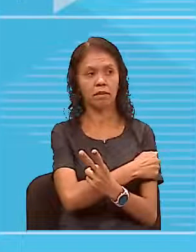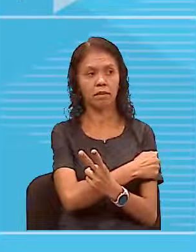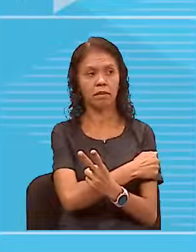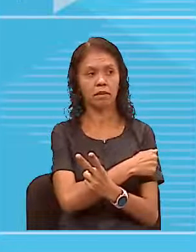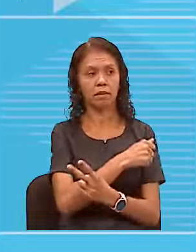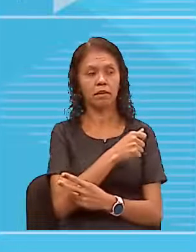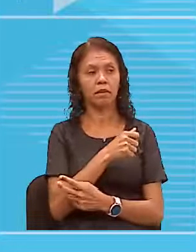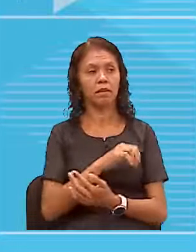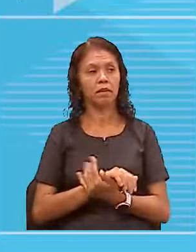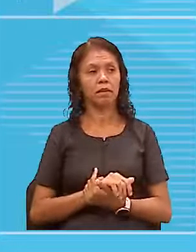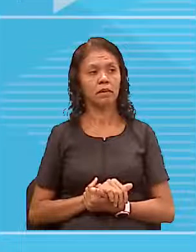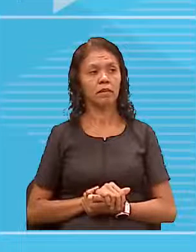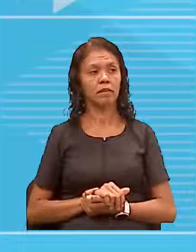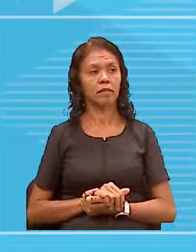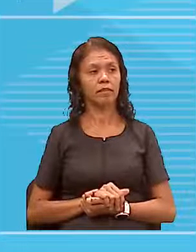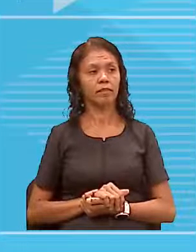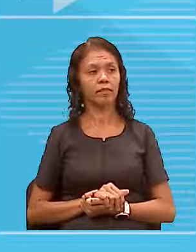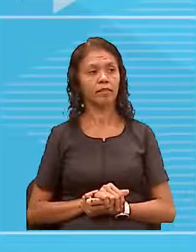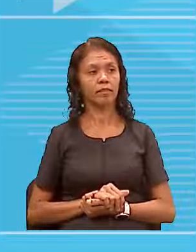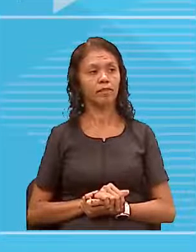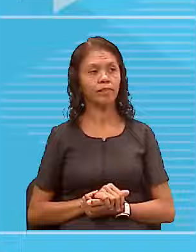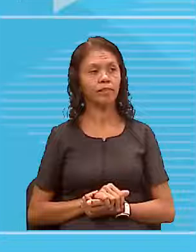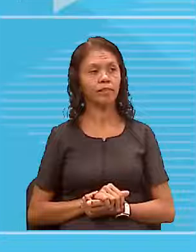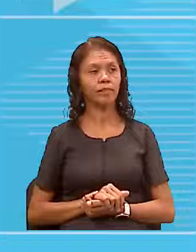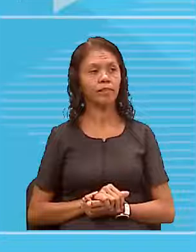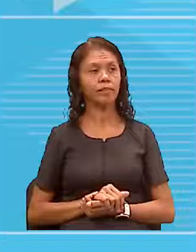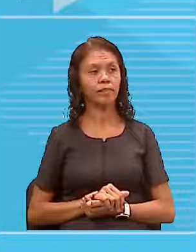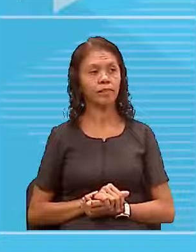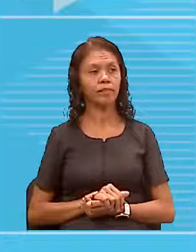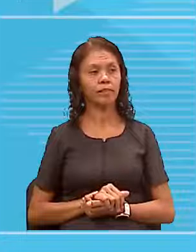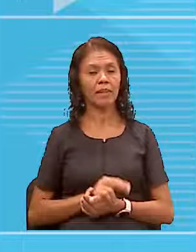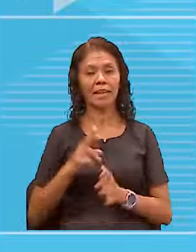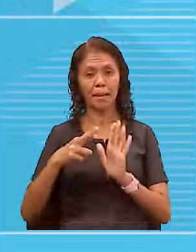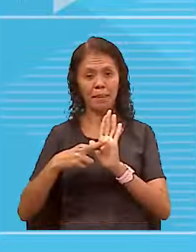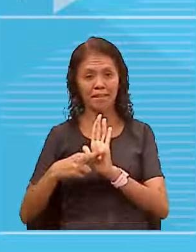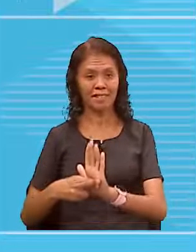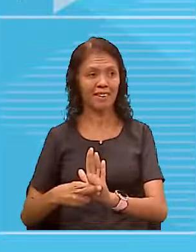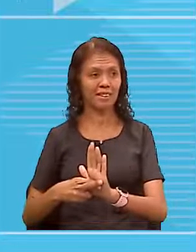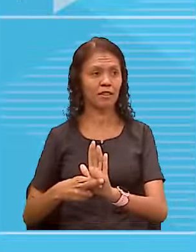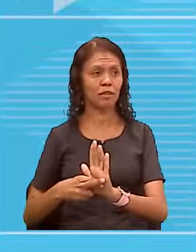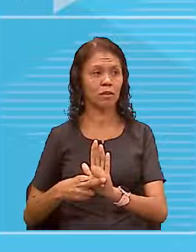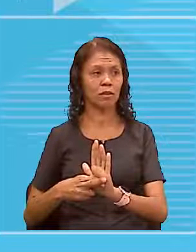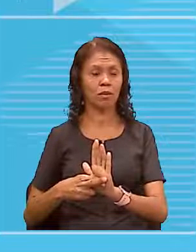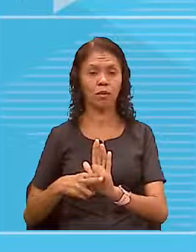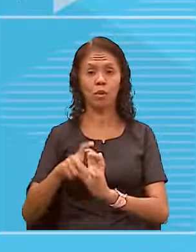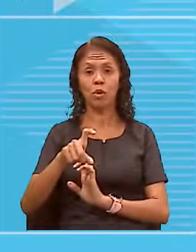aritmética ponderada é igual, né? Que ela é representada assim, matematicamente.